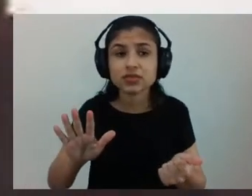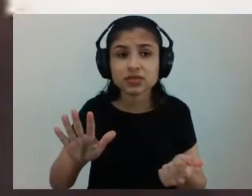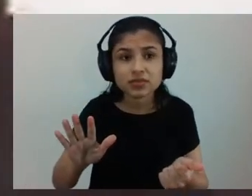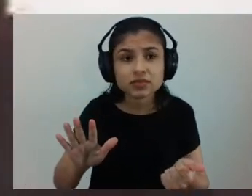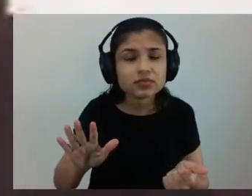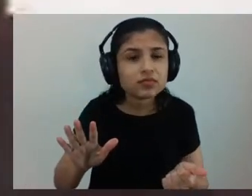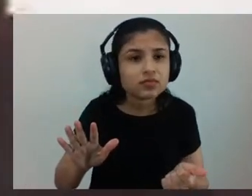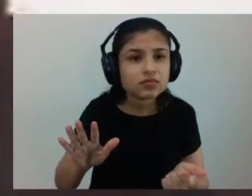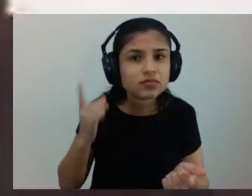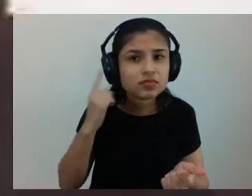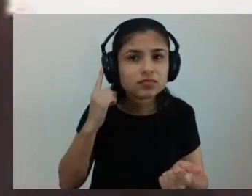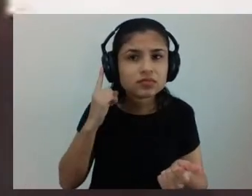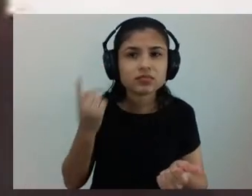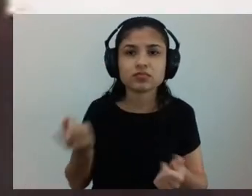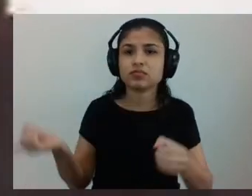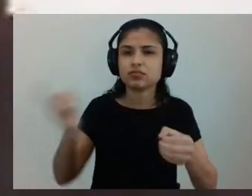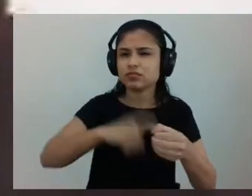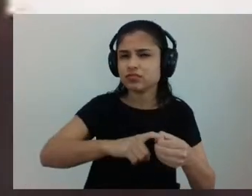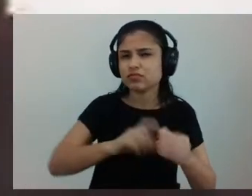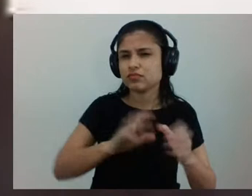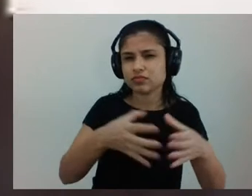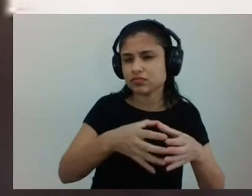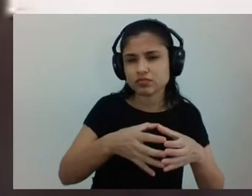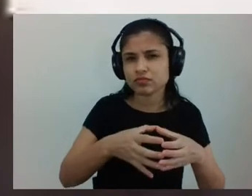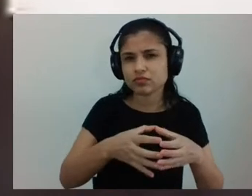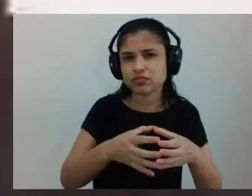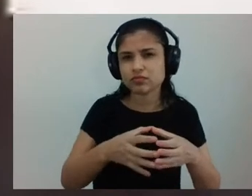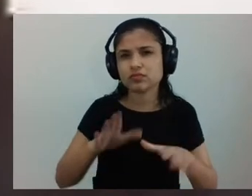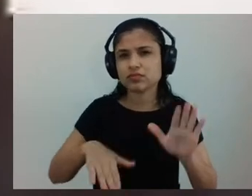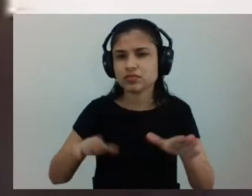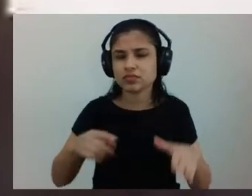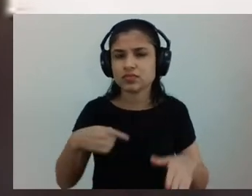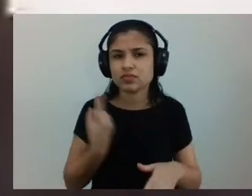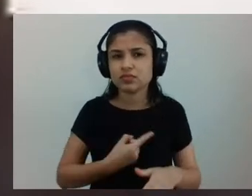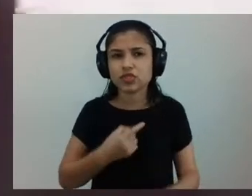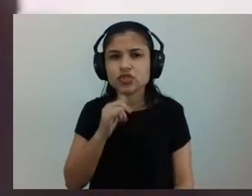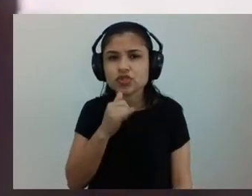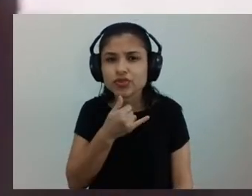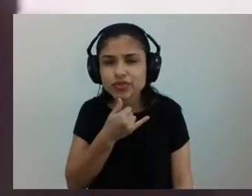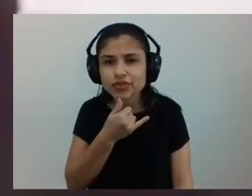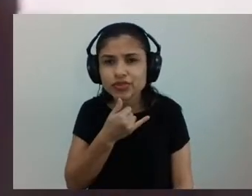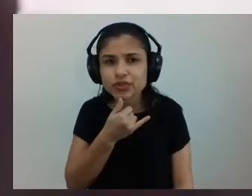Quanta gente encontramos triste porque ficam de lado, porque não pertence ao grupo que está...